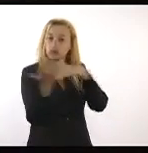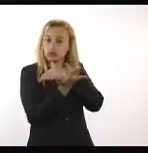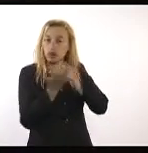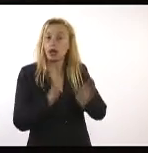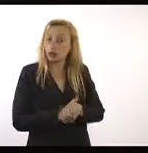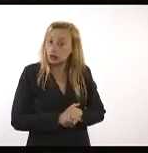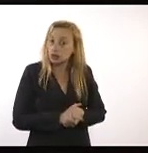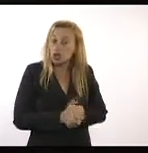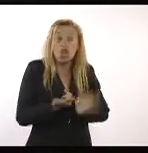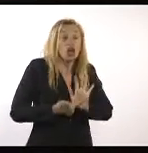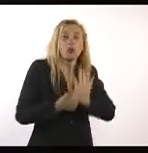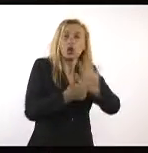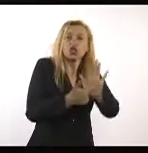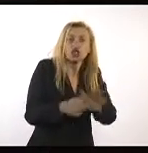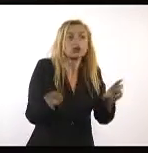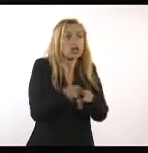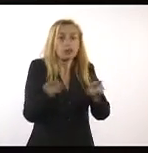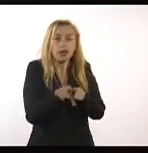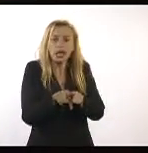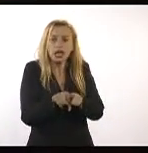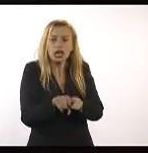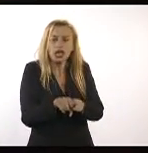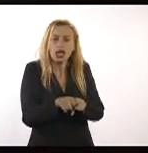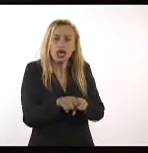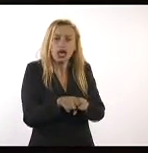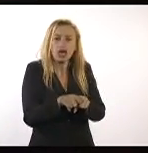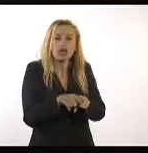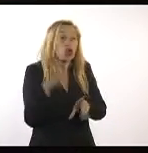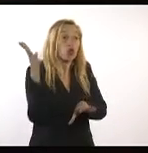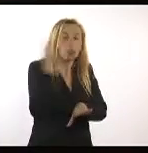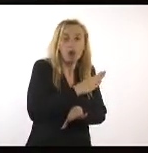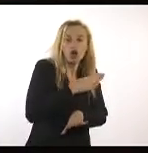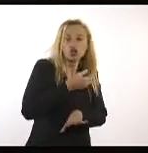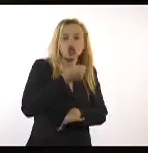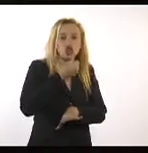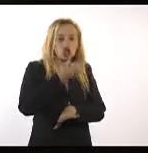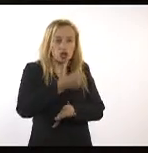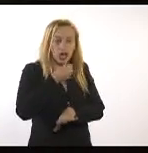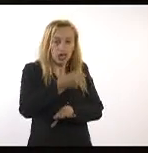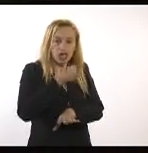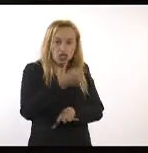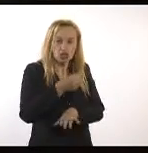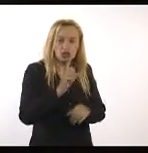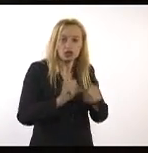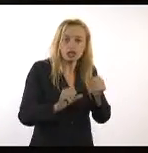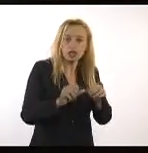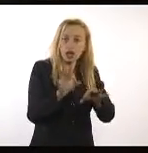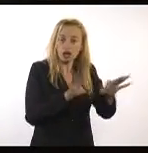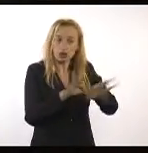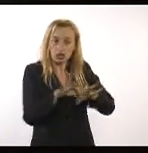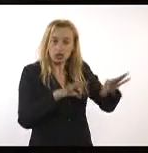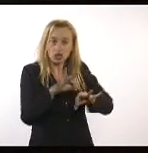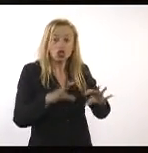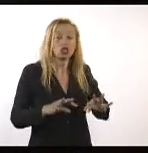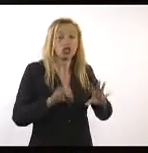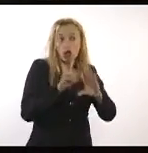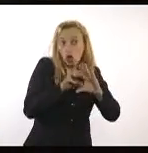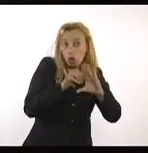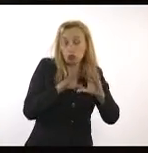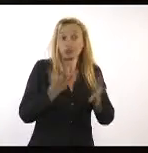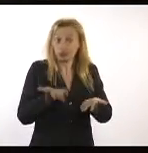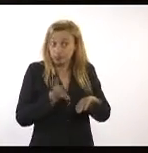sociais revelando inclusive o mau jornalismo feito pelas organizações globo